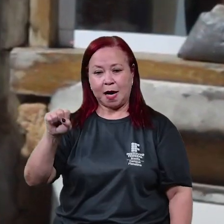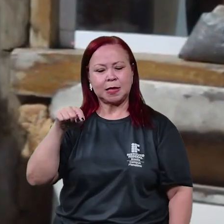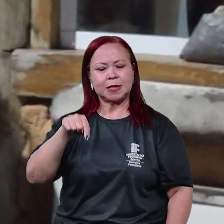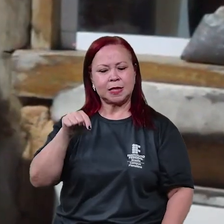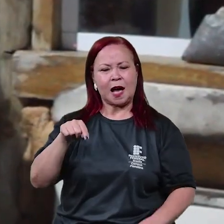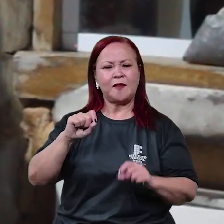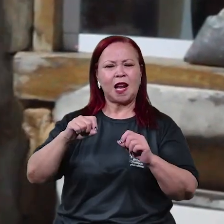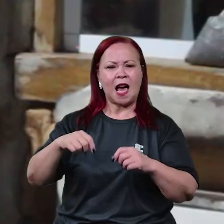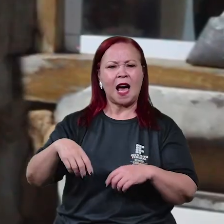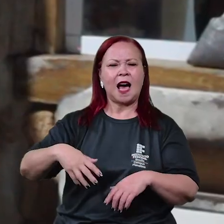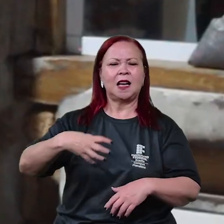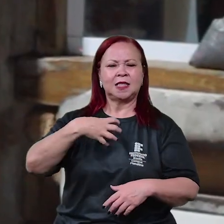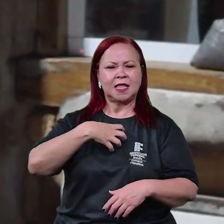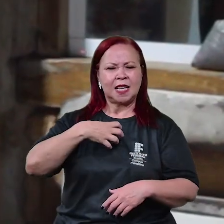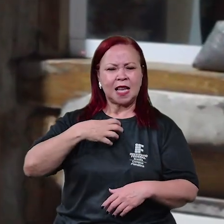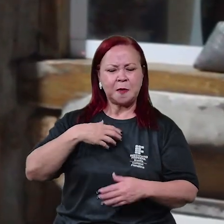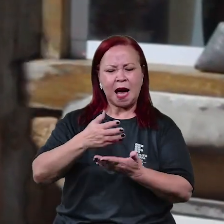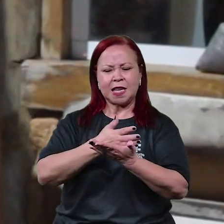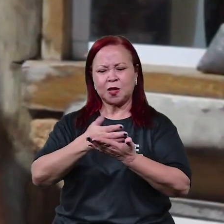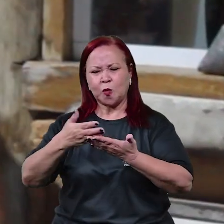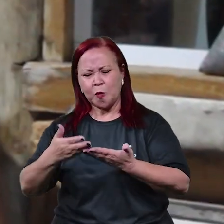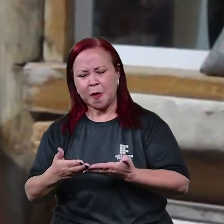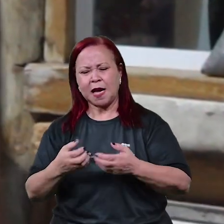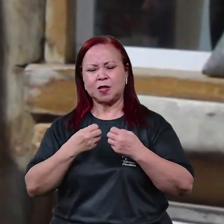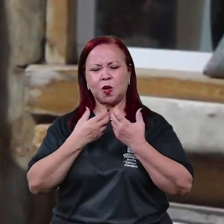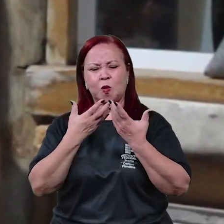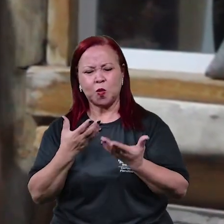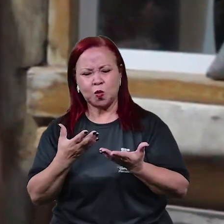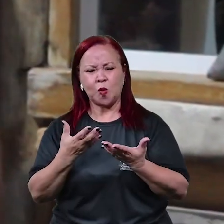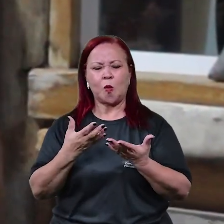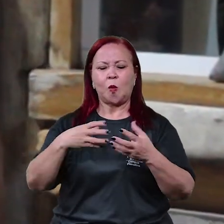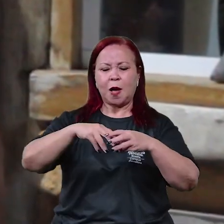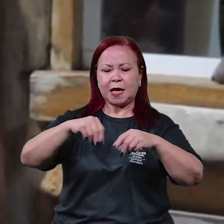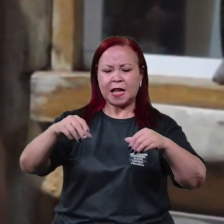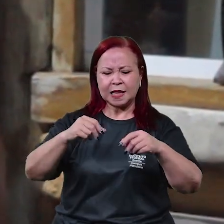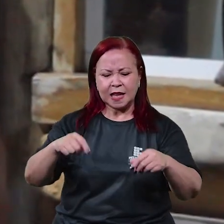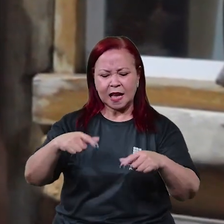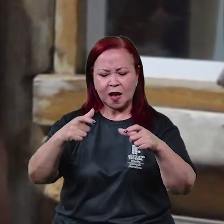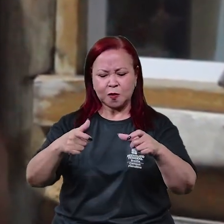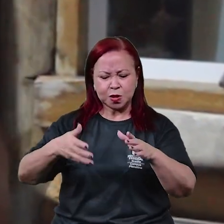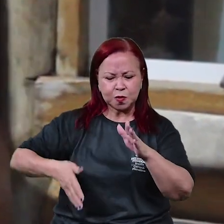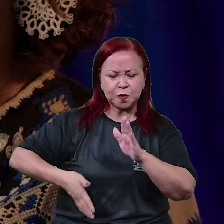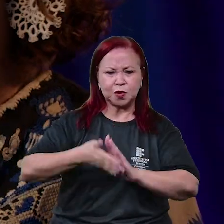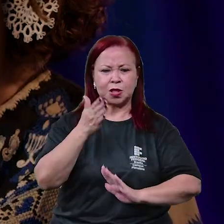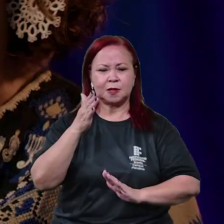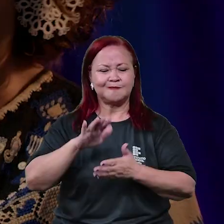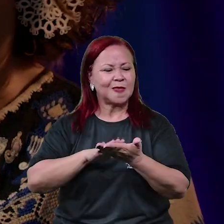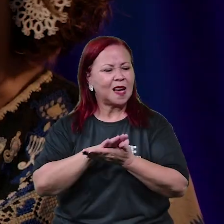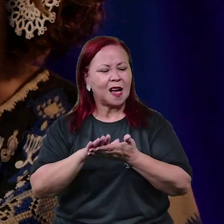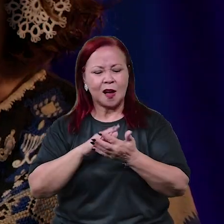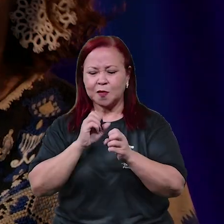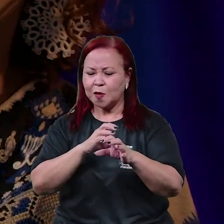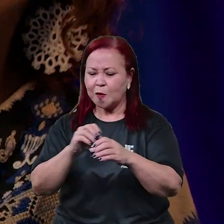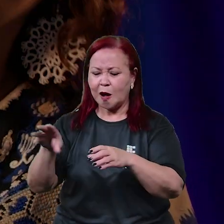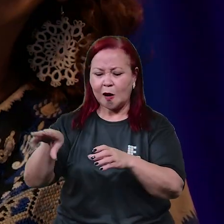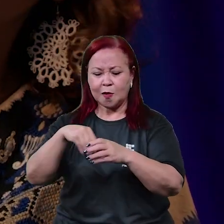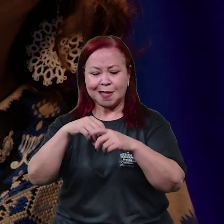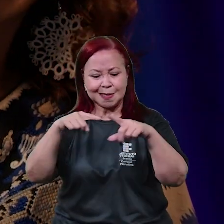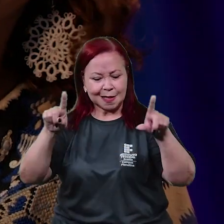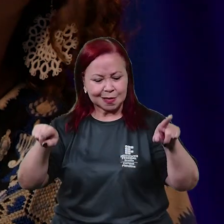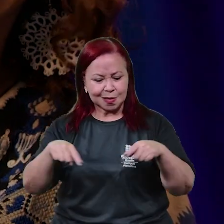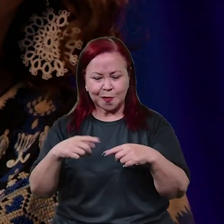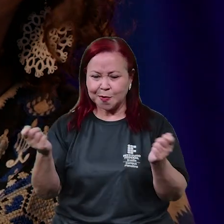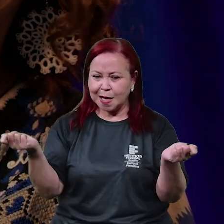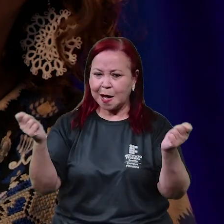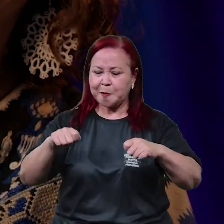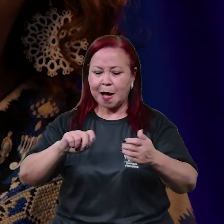Cabral. Então, ele contou todos os confrontos, né? Contou que aquela terra, né, foi para onde eles fugiram. E, assim, nenhuma aula dentro